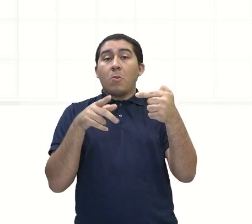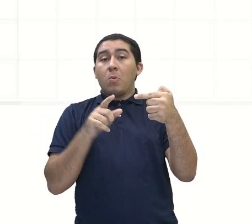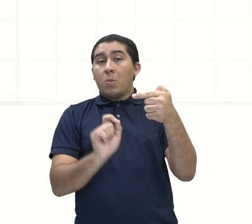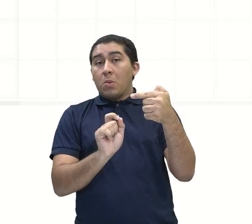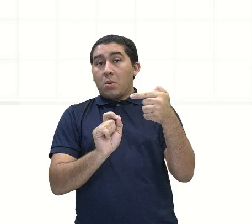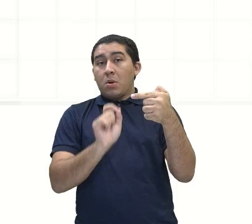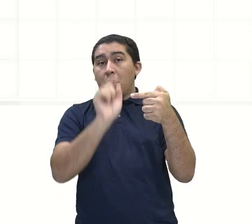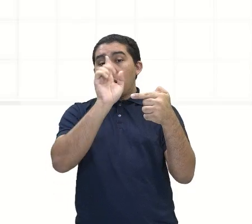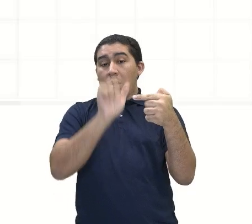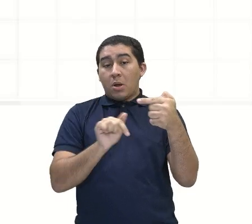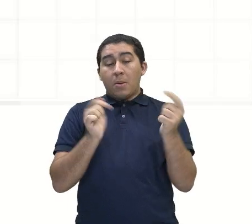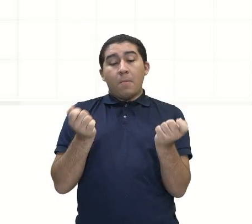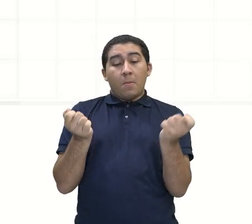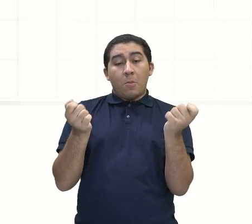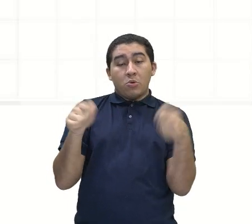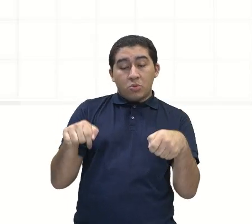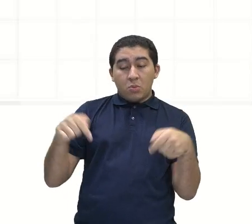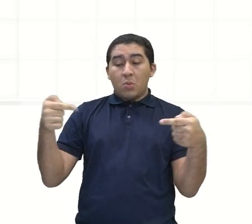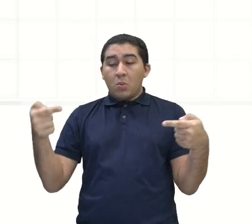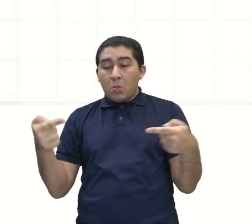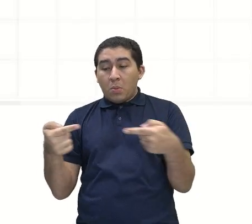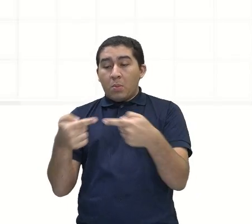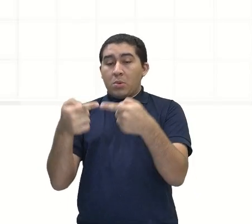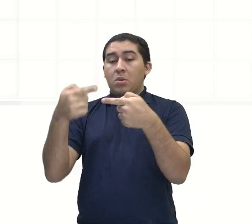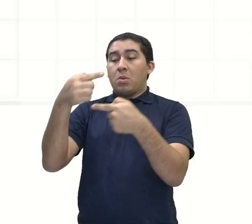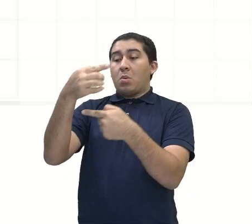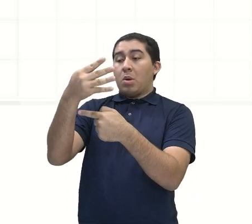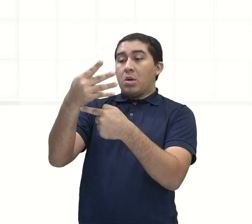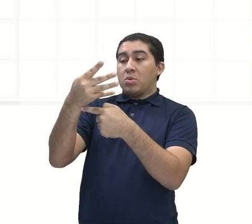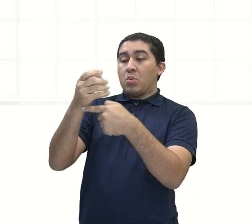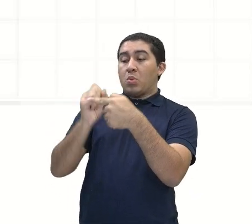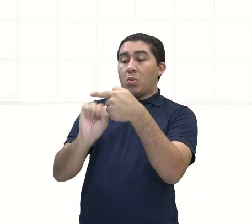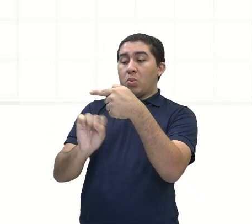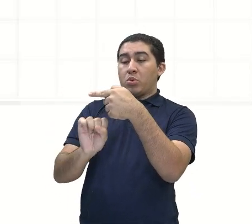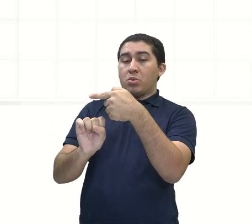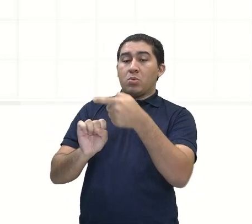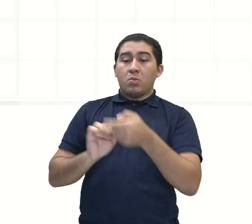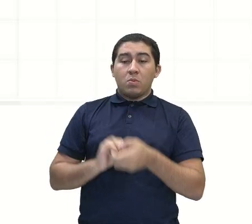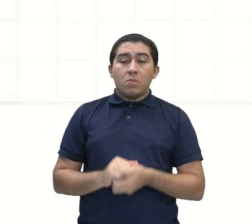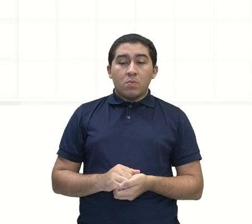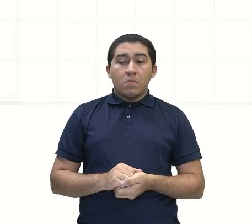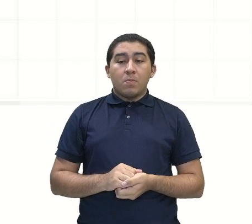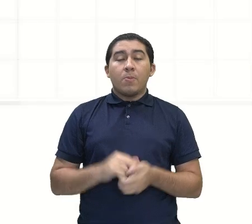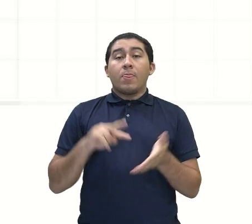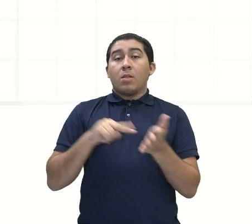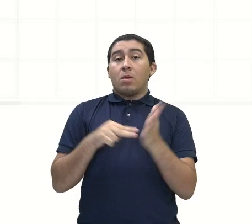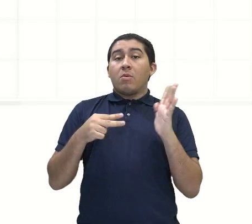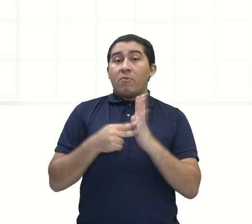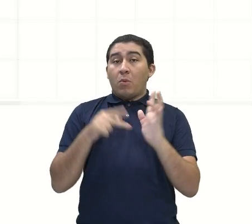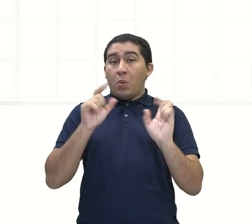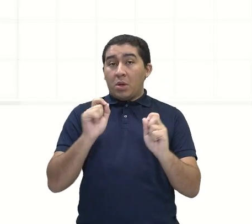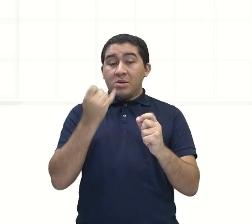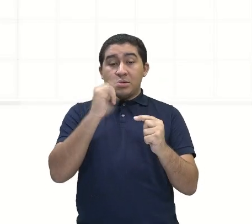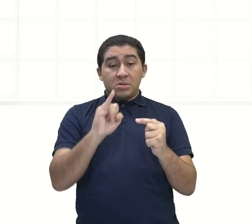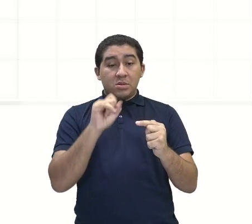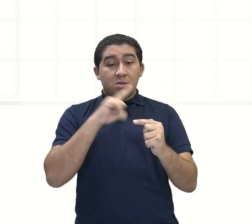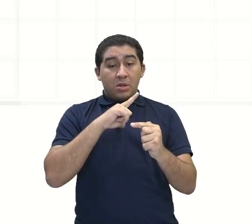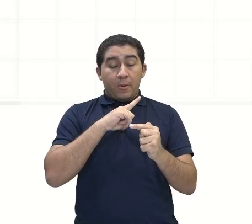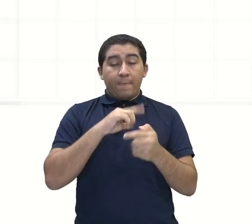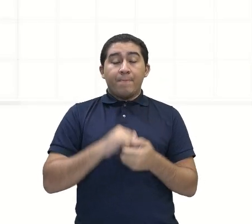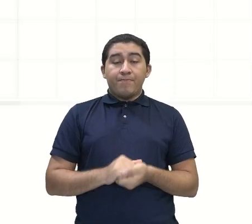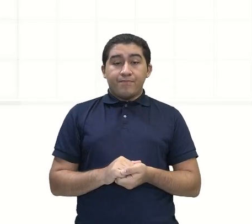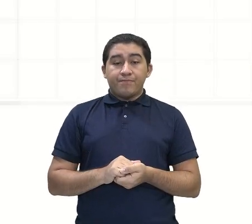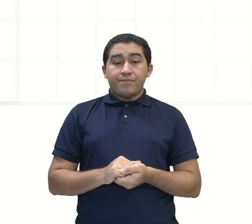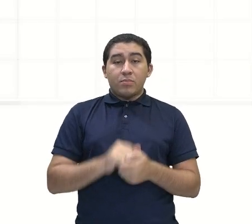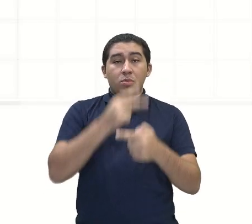é equivalente a 4 sobre 8. Ou seja, se a gente dividir